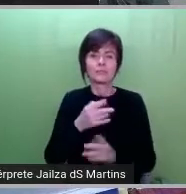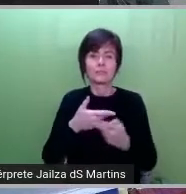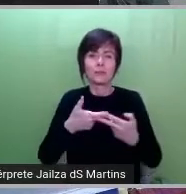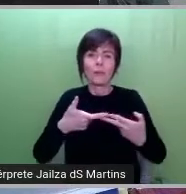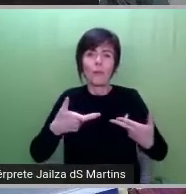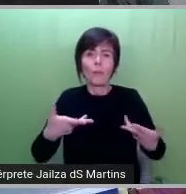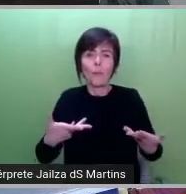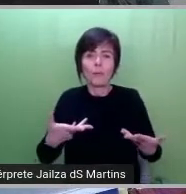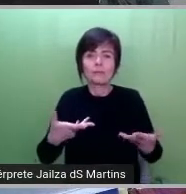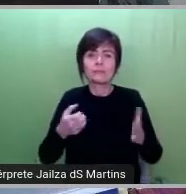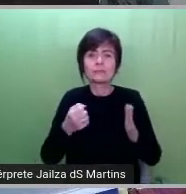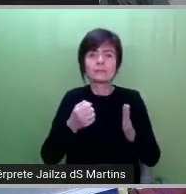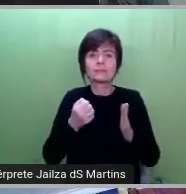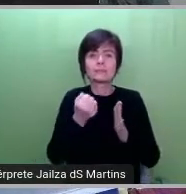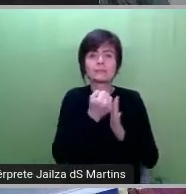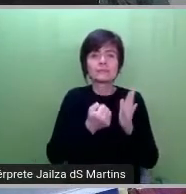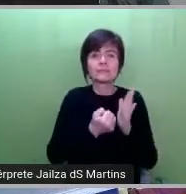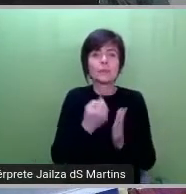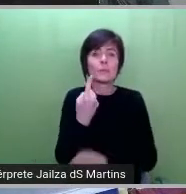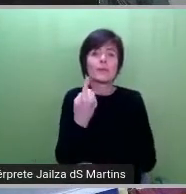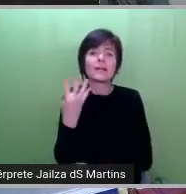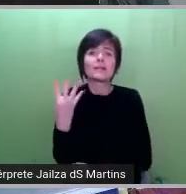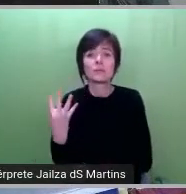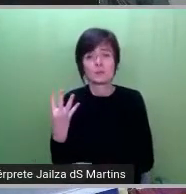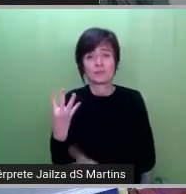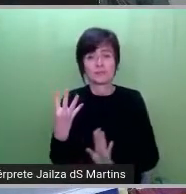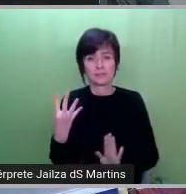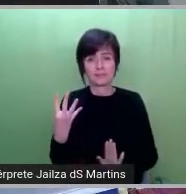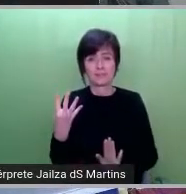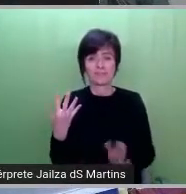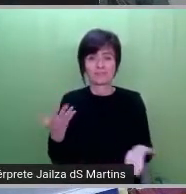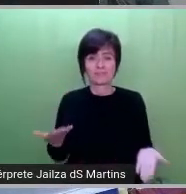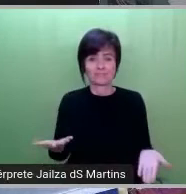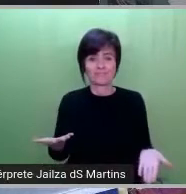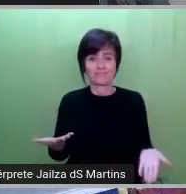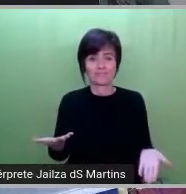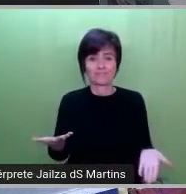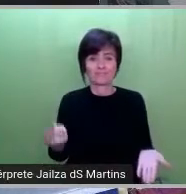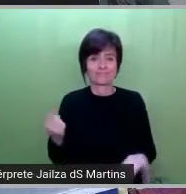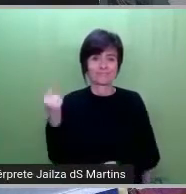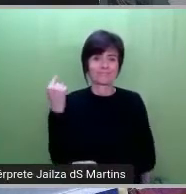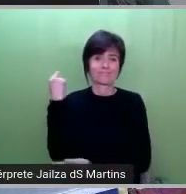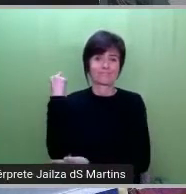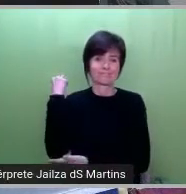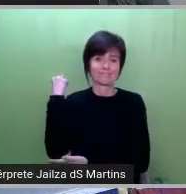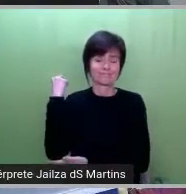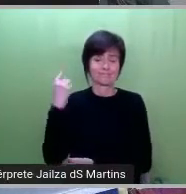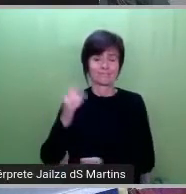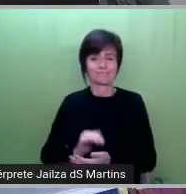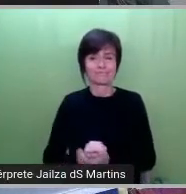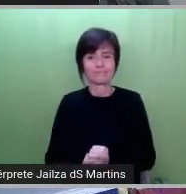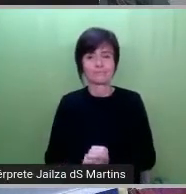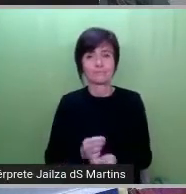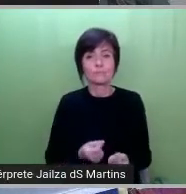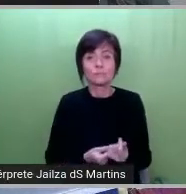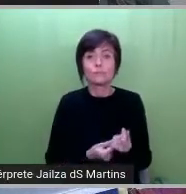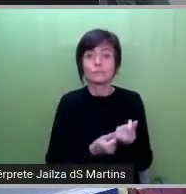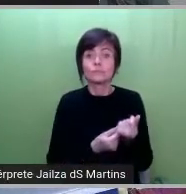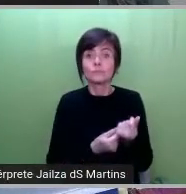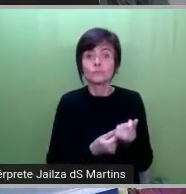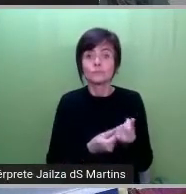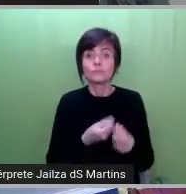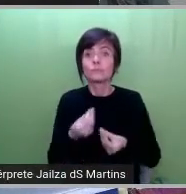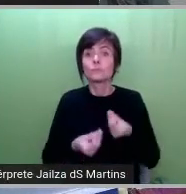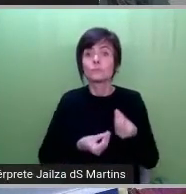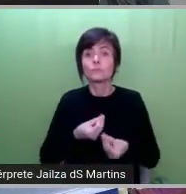vêm desde o século XIV, que trata sobre a questão do dinheiro, do valor